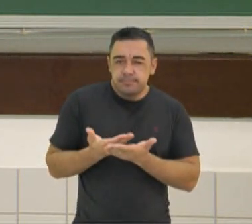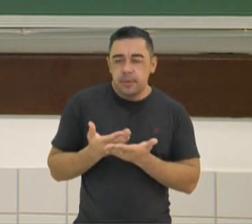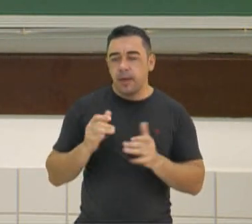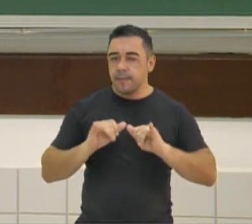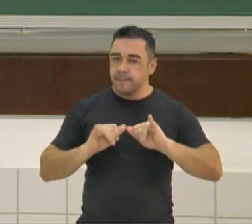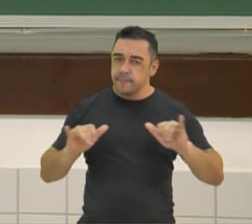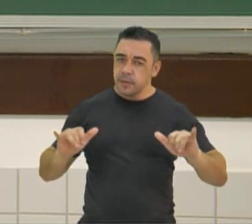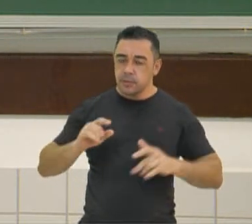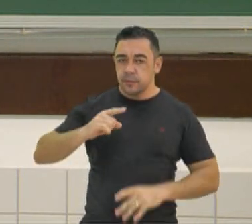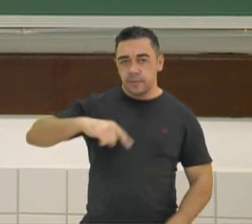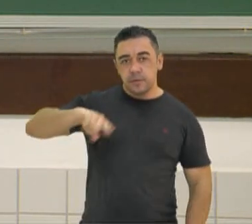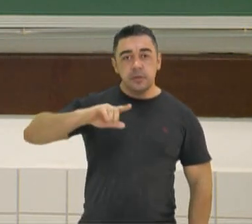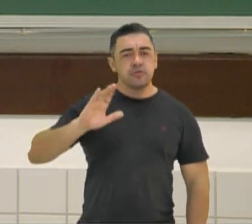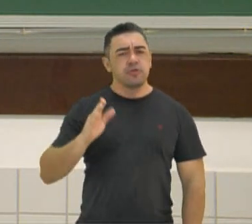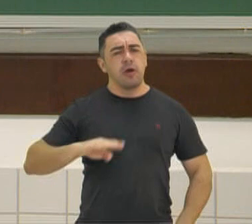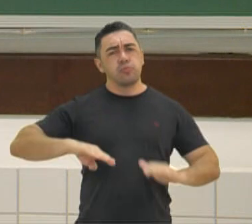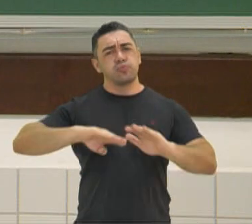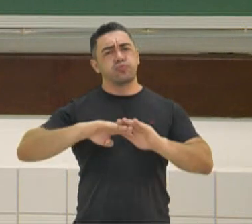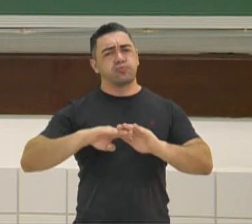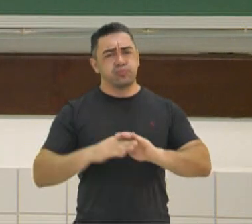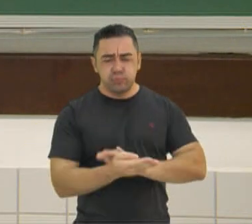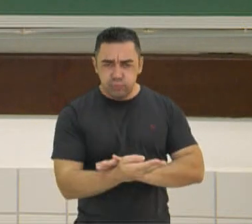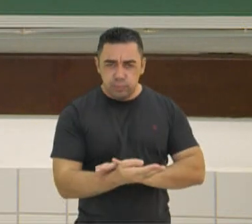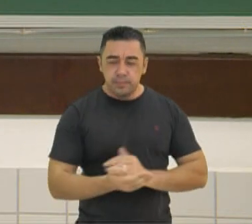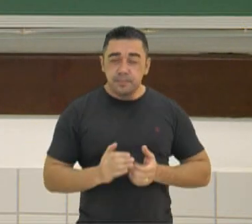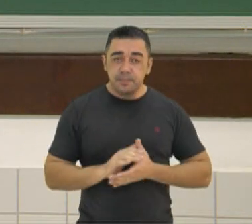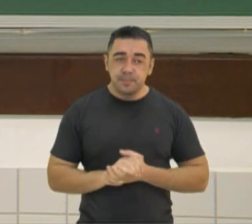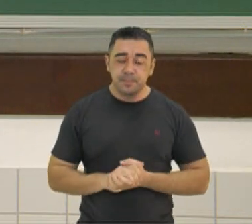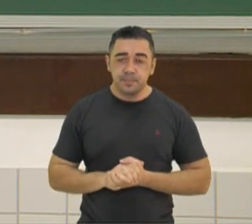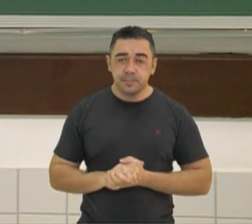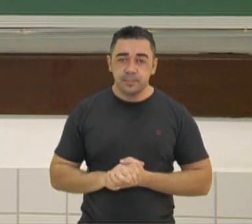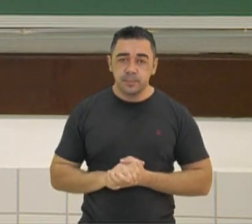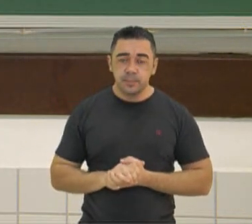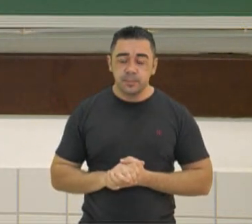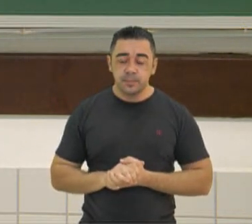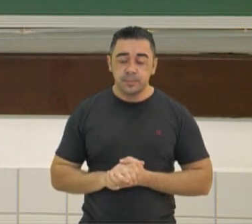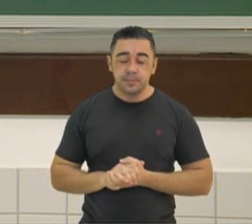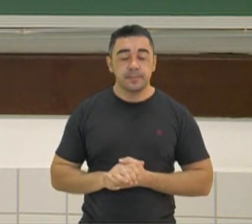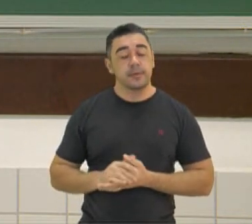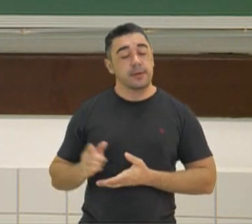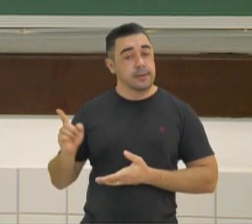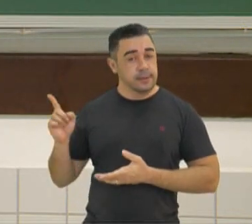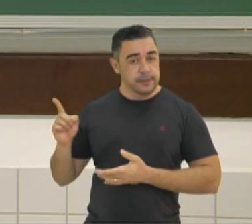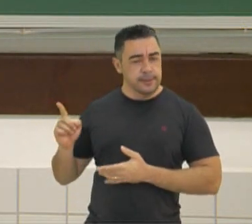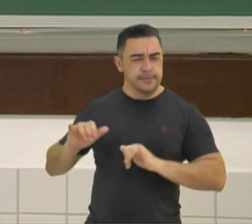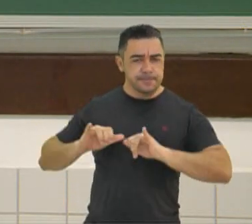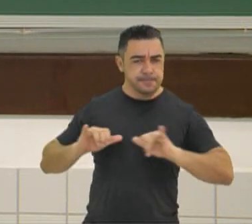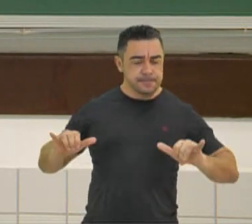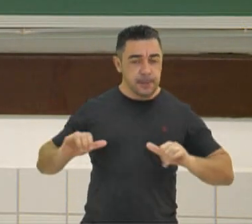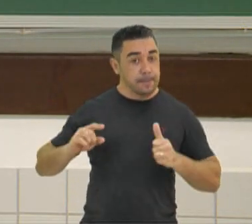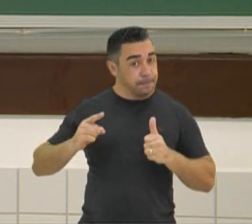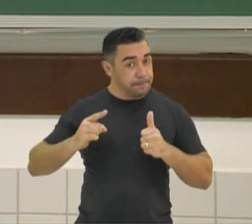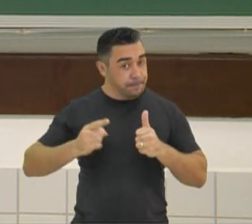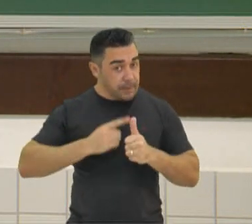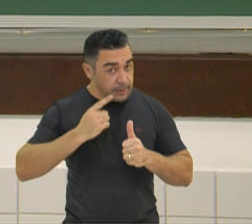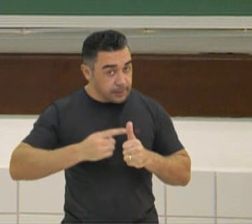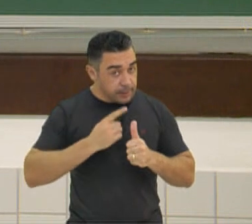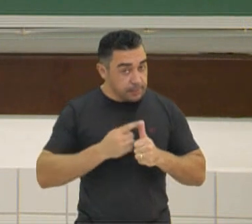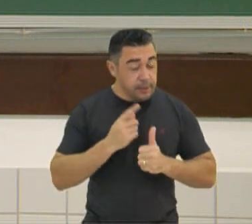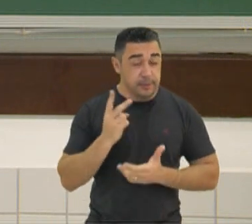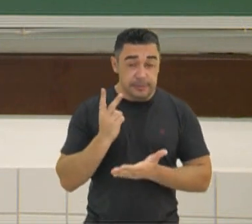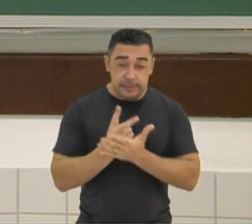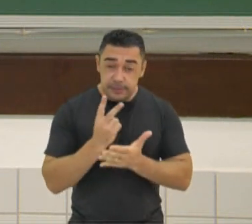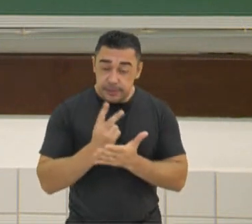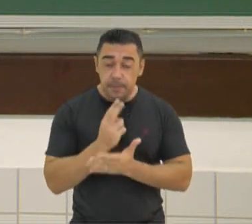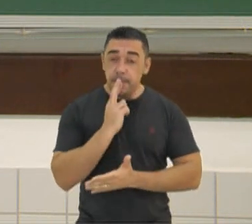aqueles lembretes que vocês já estão acostumados a ouvir, né? Então, nossos lembretes, eu peço que primeiro resolvam, sempre